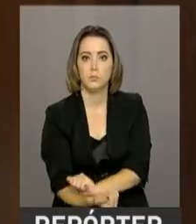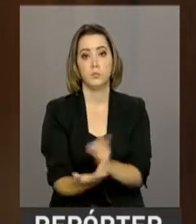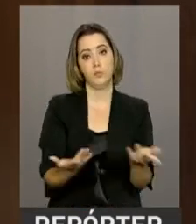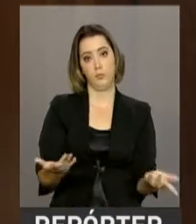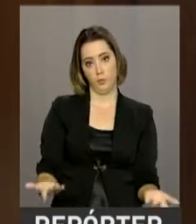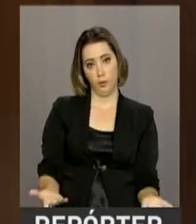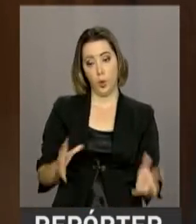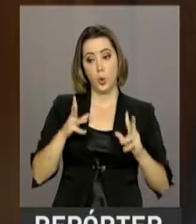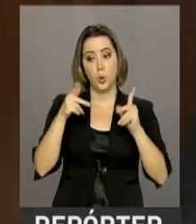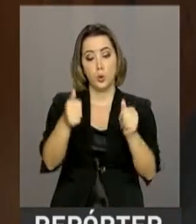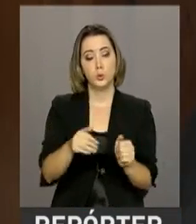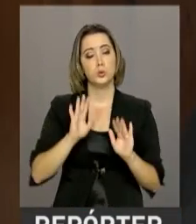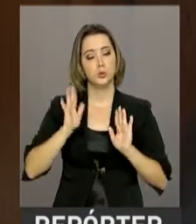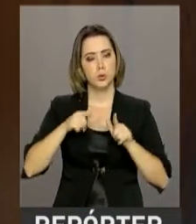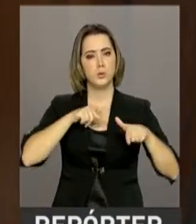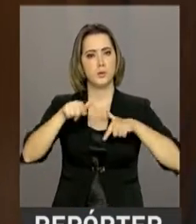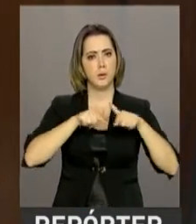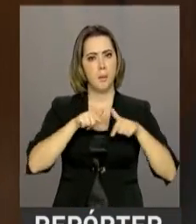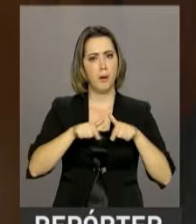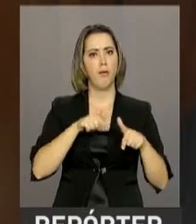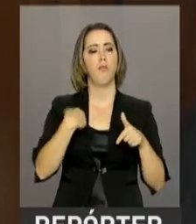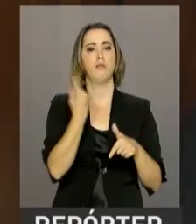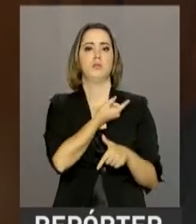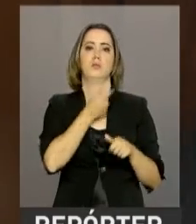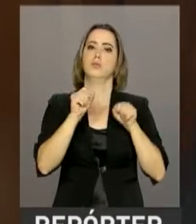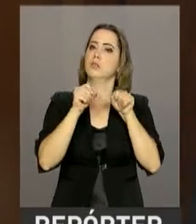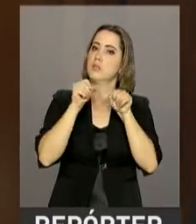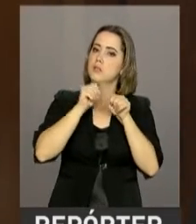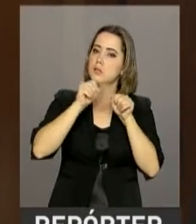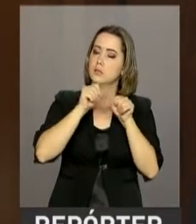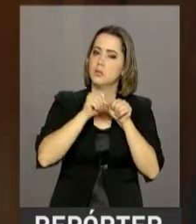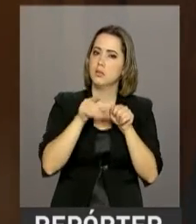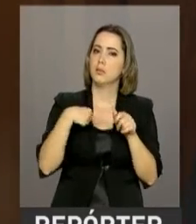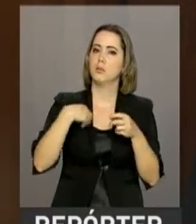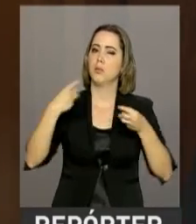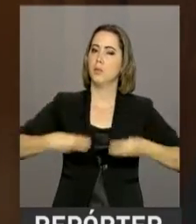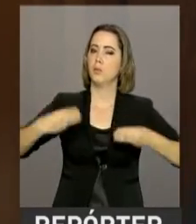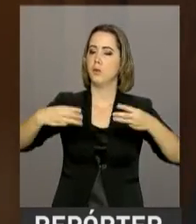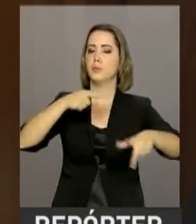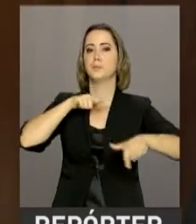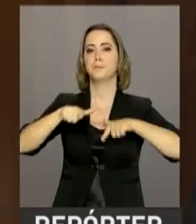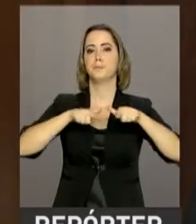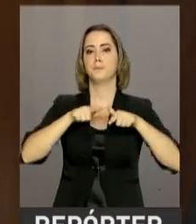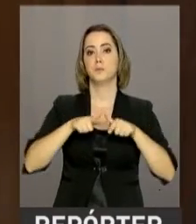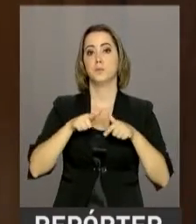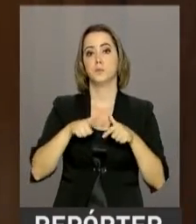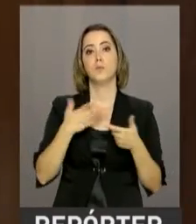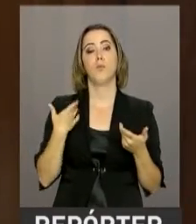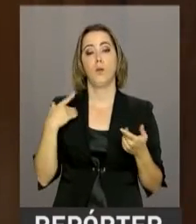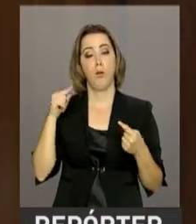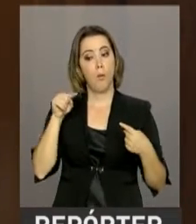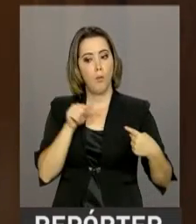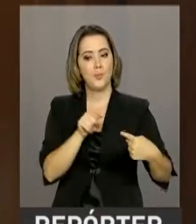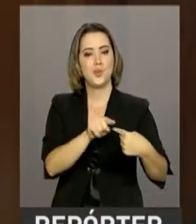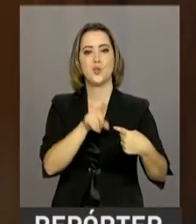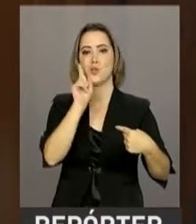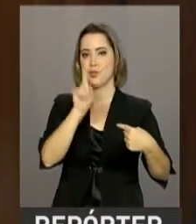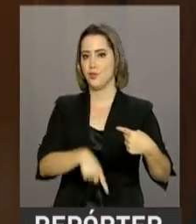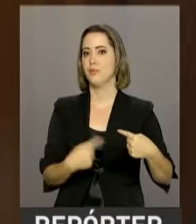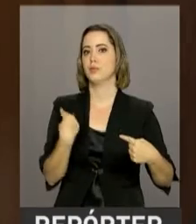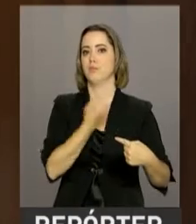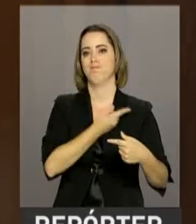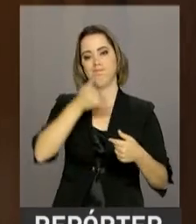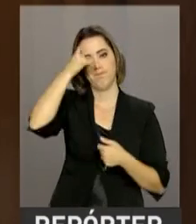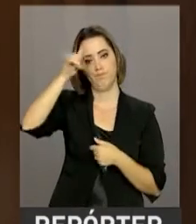demonstrações e as ações que são realizadas pelo ministério do trabalho vem nessa direção e nós devemos